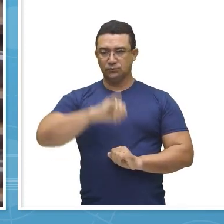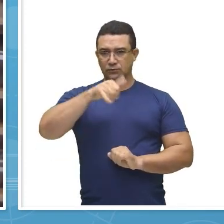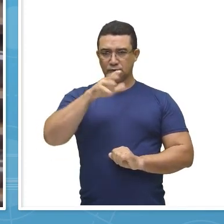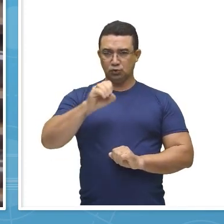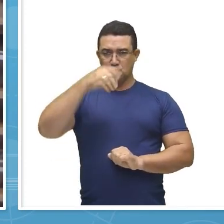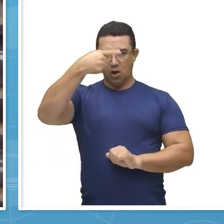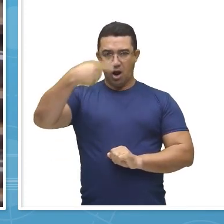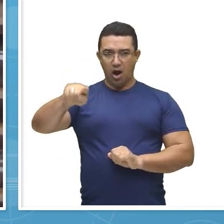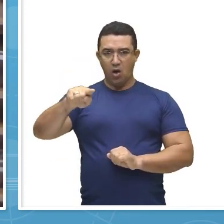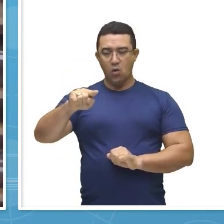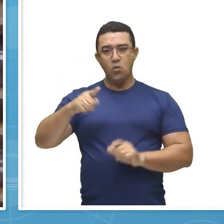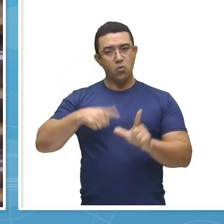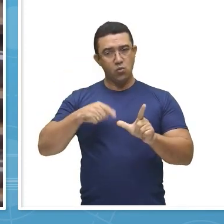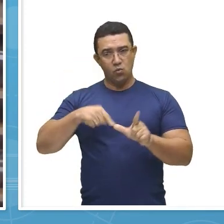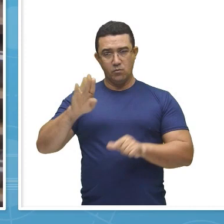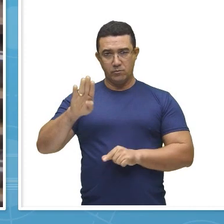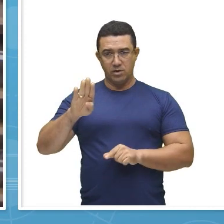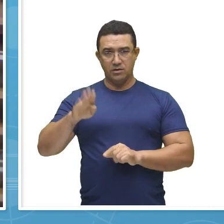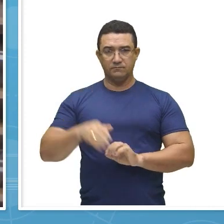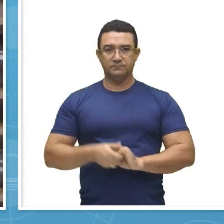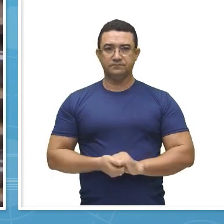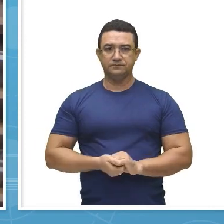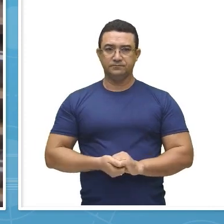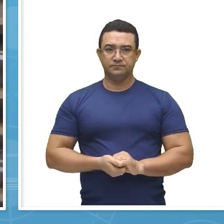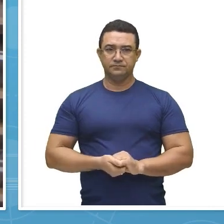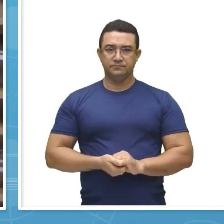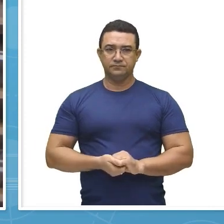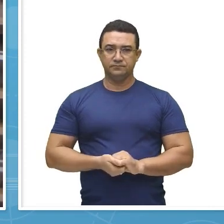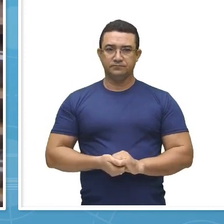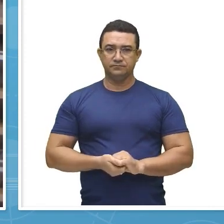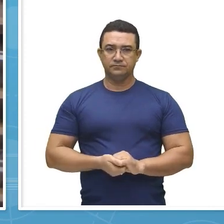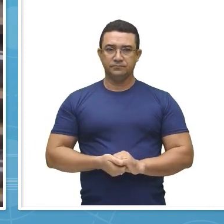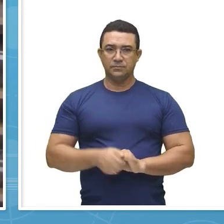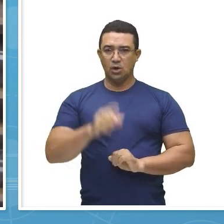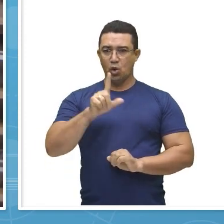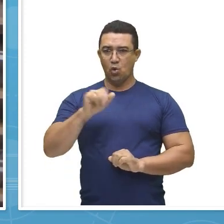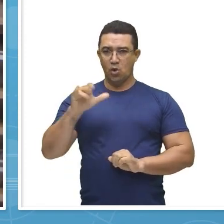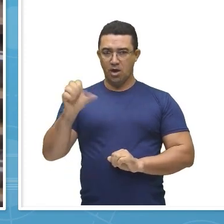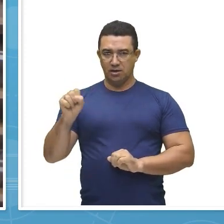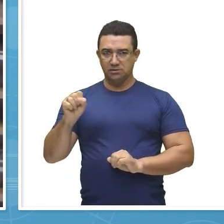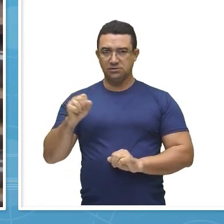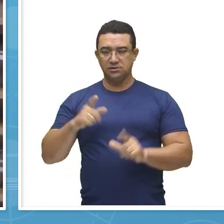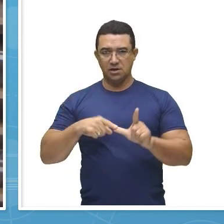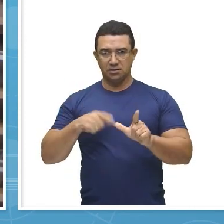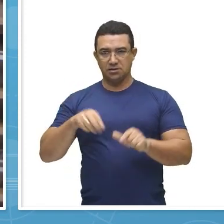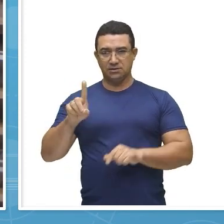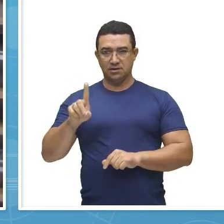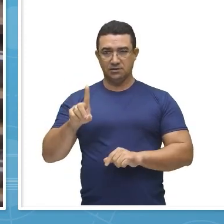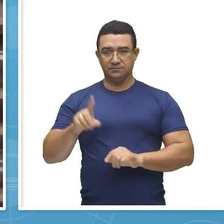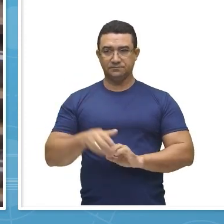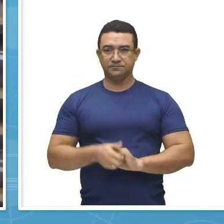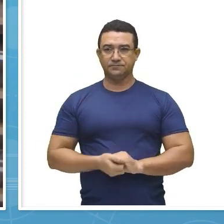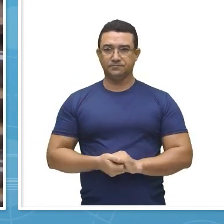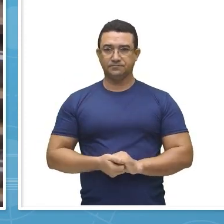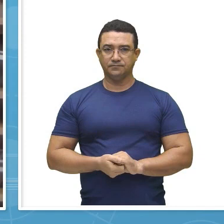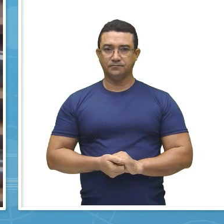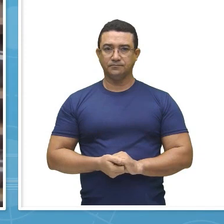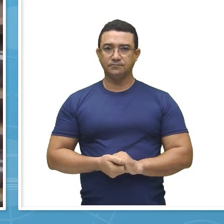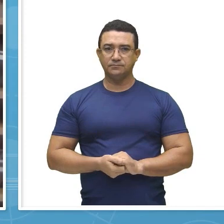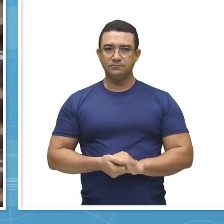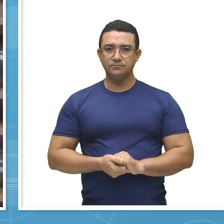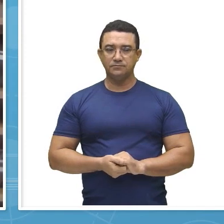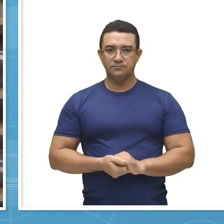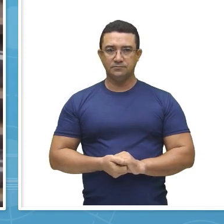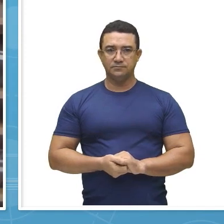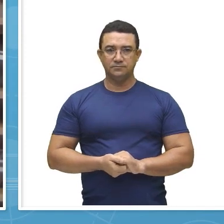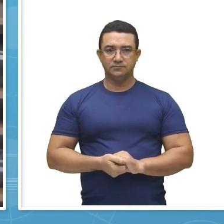o João Pedro, não é verdade? Quem mais? Letra D, da primeira. Vamos colocar, então, já sabem que é a